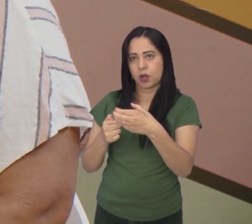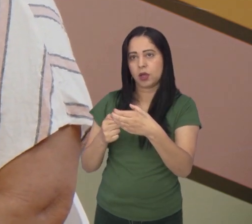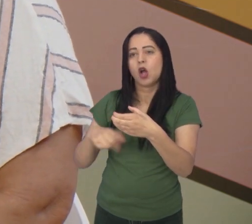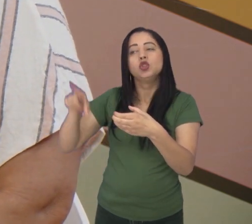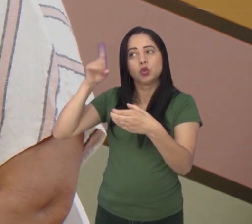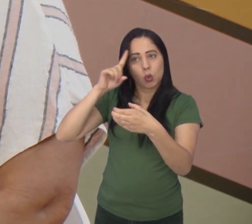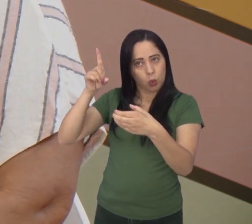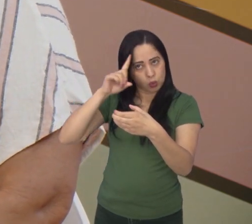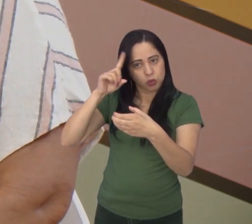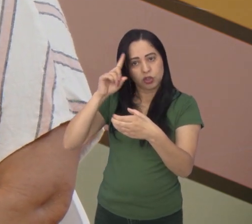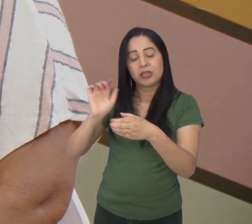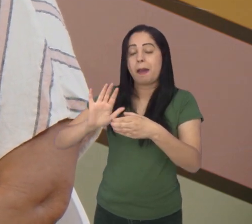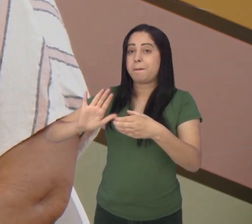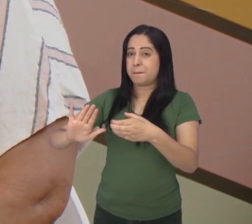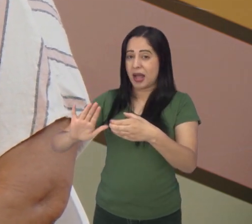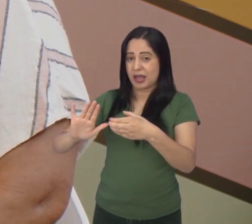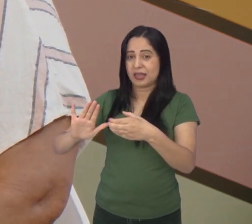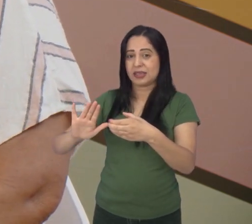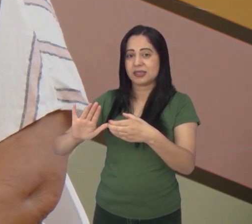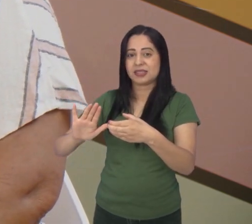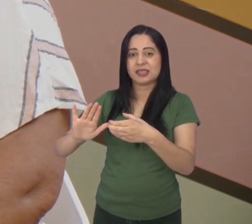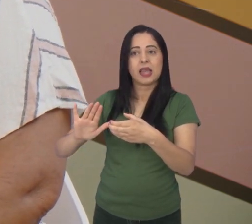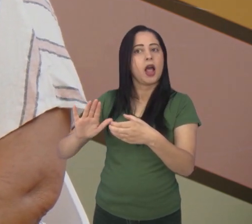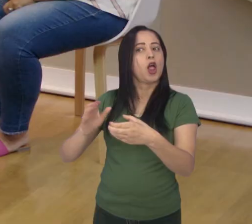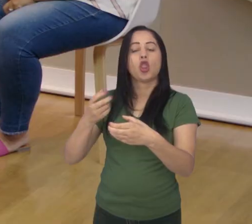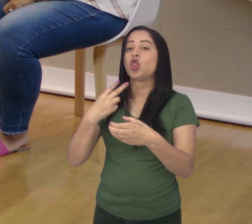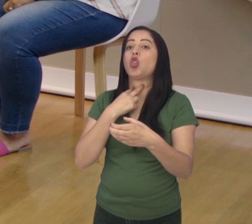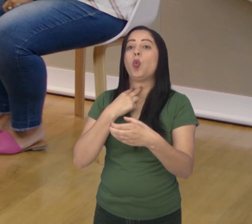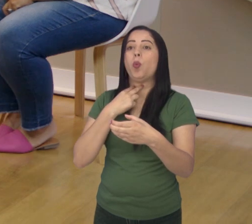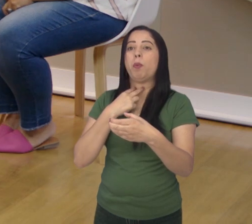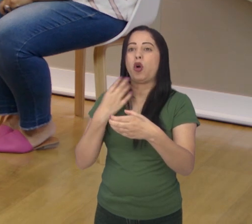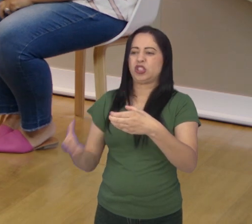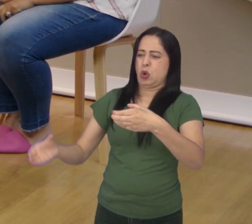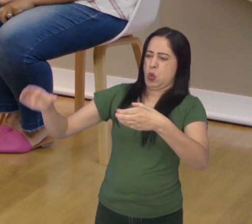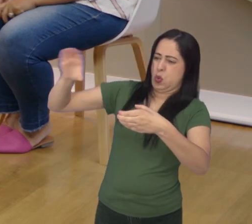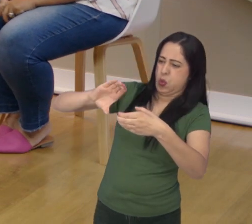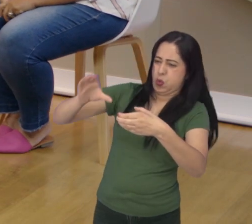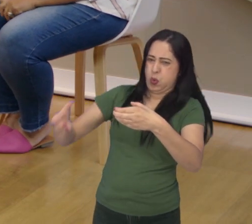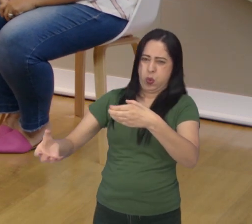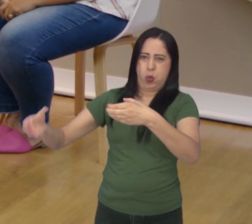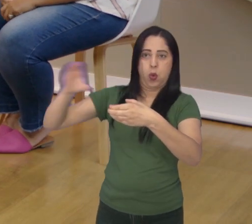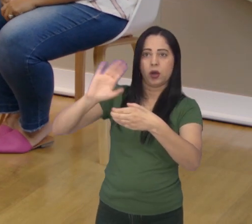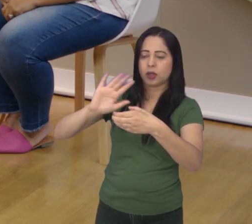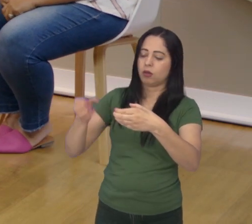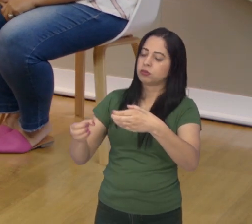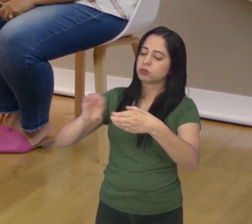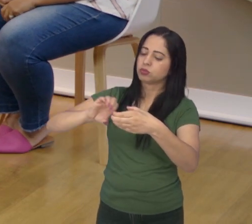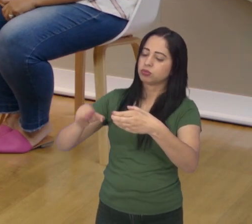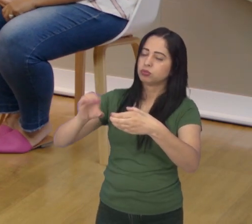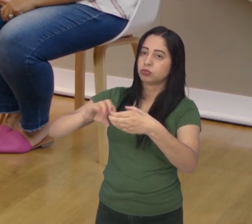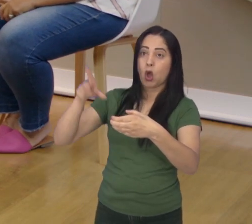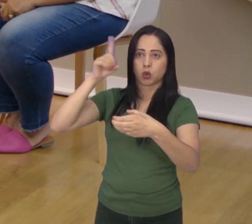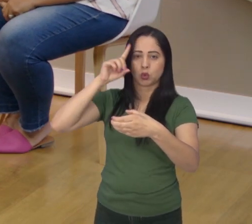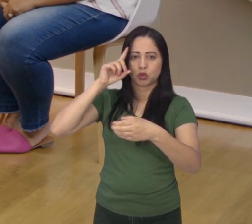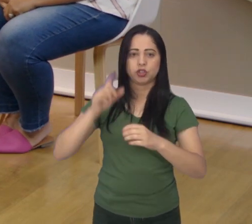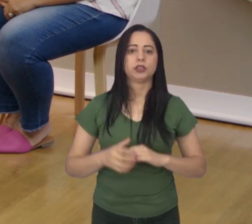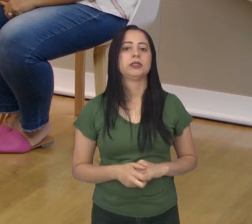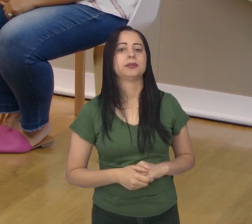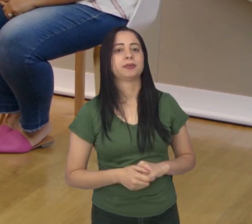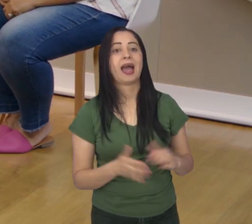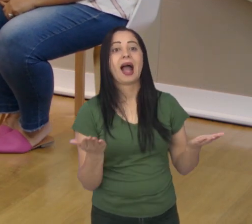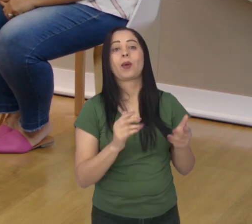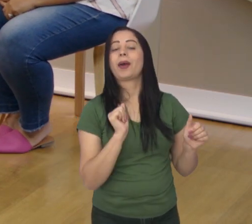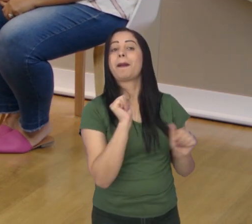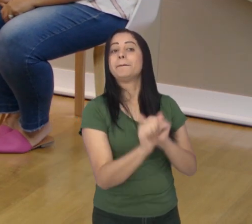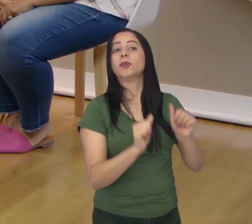dias. Porém, ela não gosta de excesso de água. Ah, ótimo. Bom, e agora mudando um pouquinho aqui a espécie das plantas,